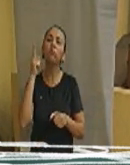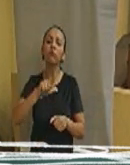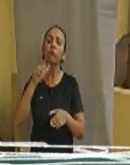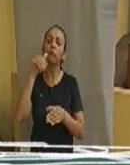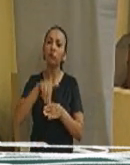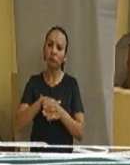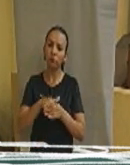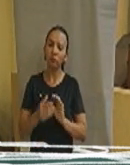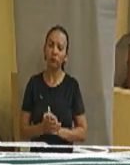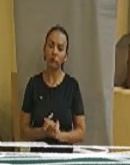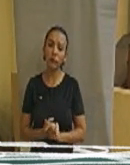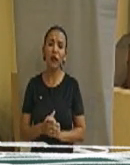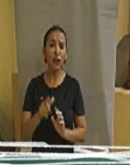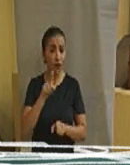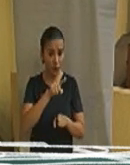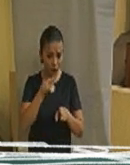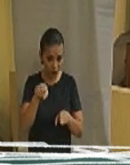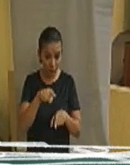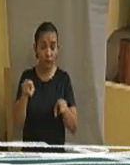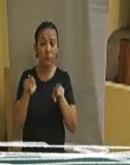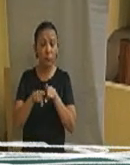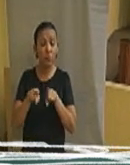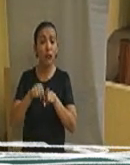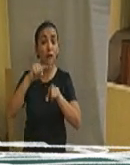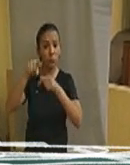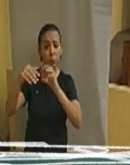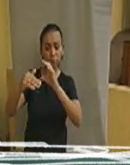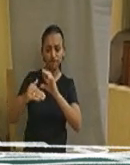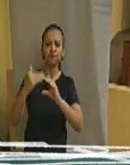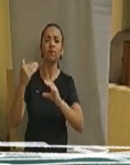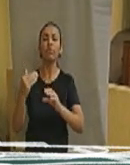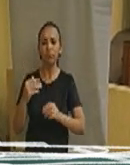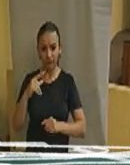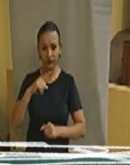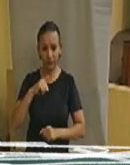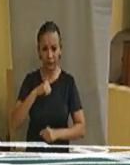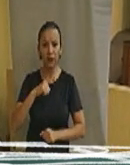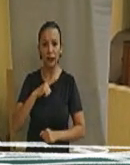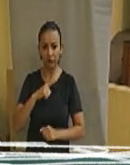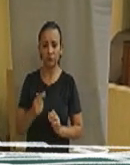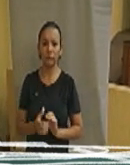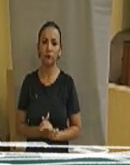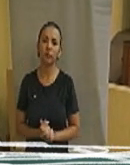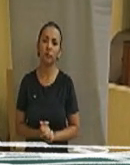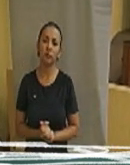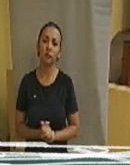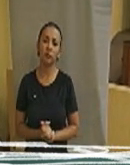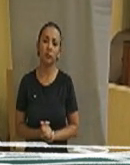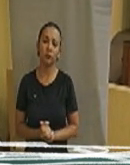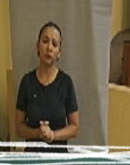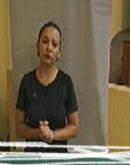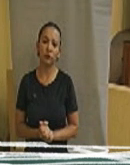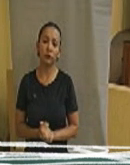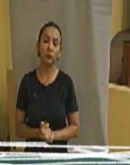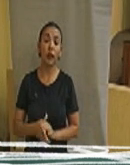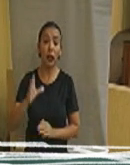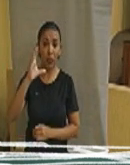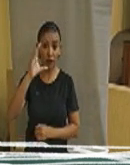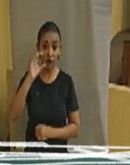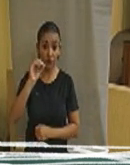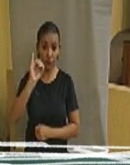E vocês também vão receber esse código com o seu usuário, pelo seu e-mail. A COIN e a